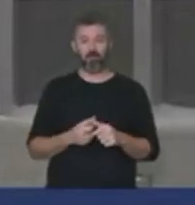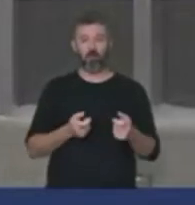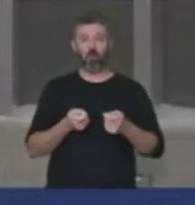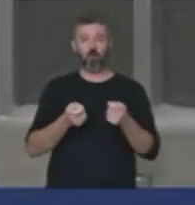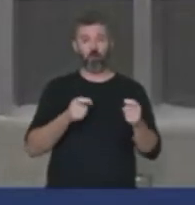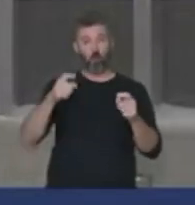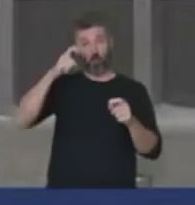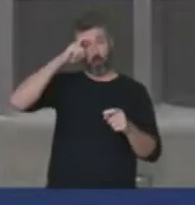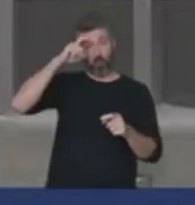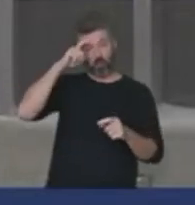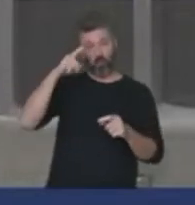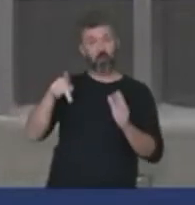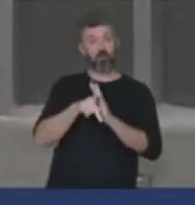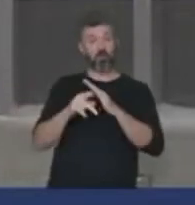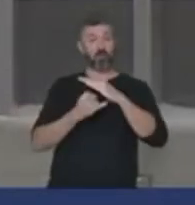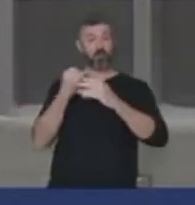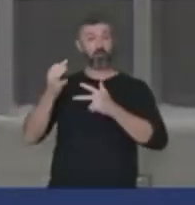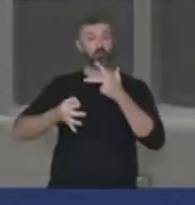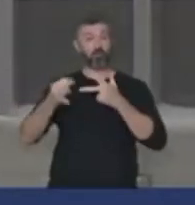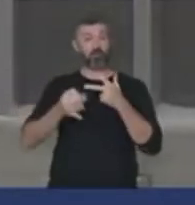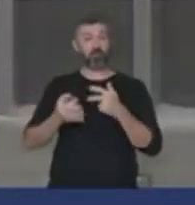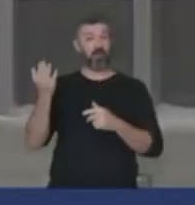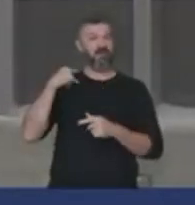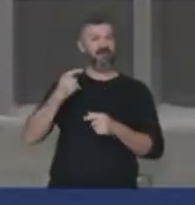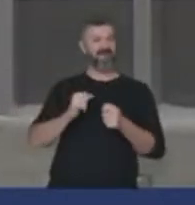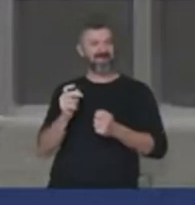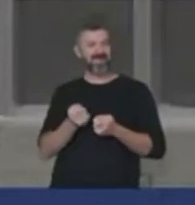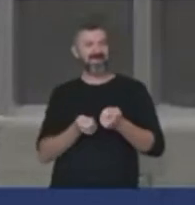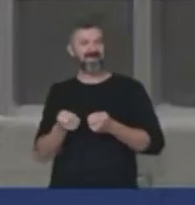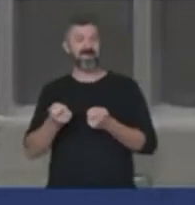Moro das instituições de justiça que eles usavam